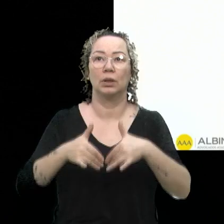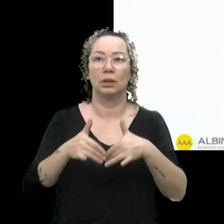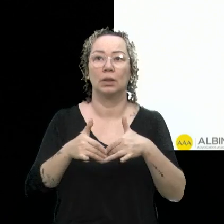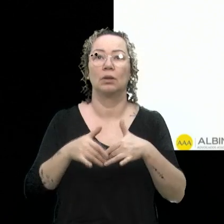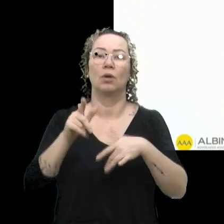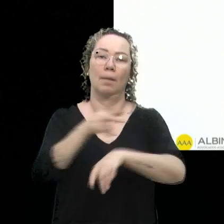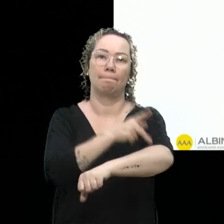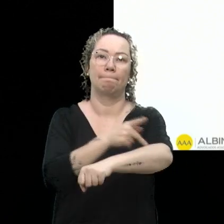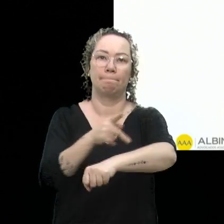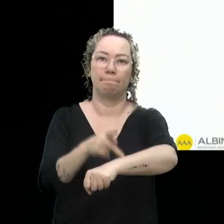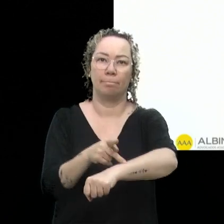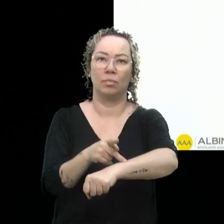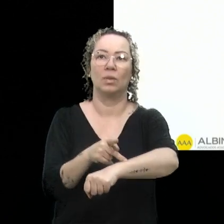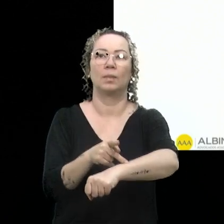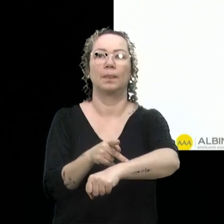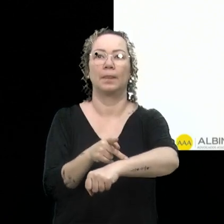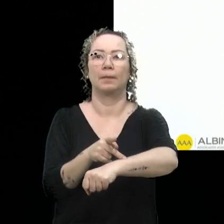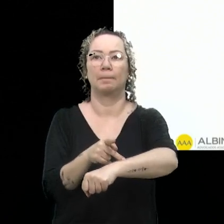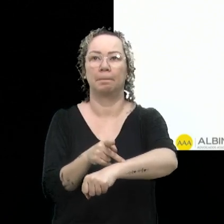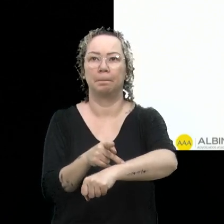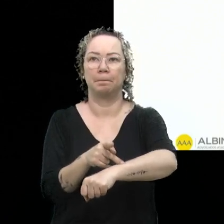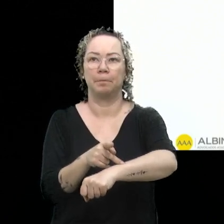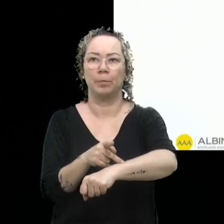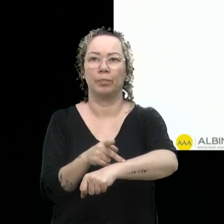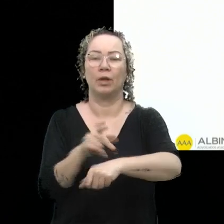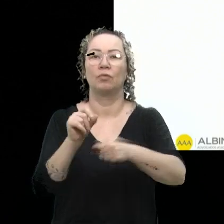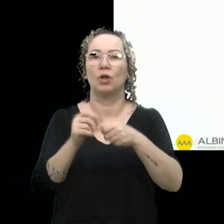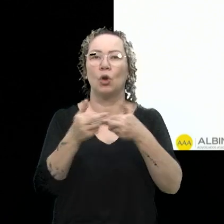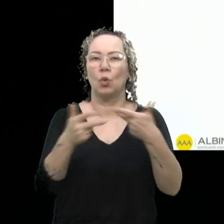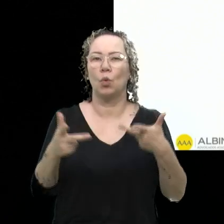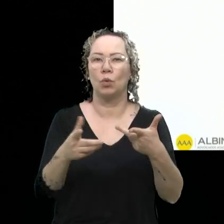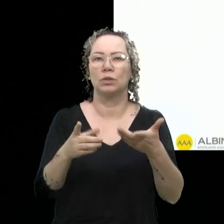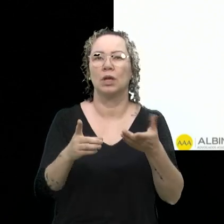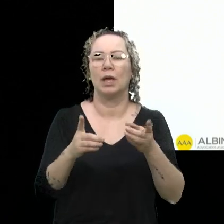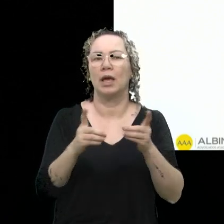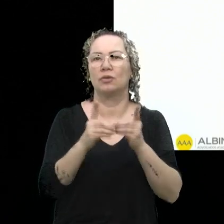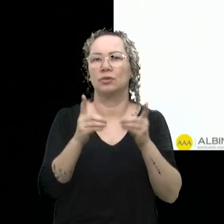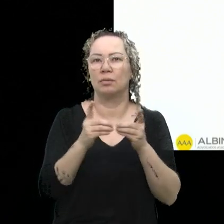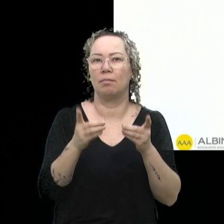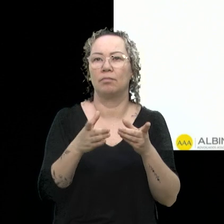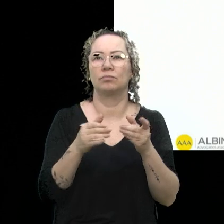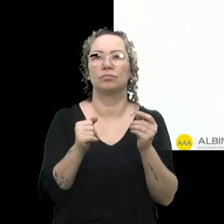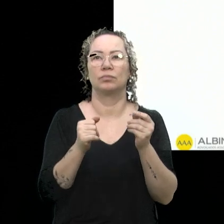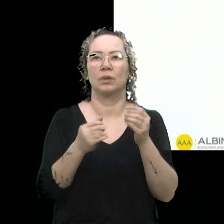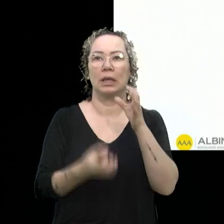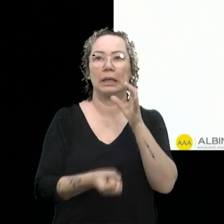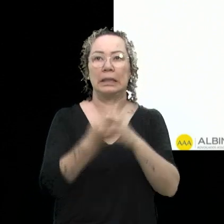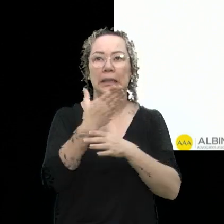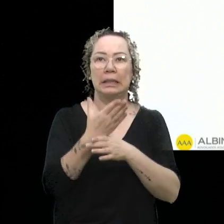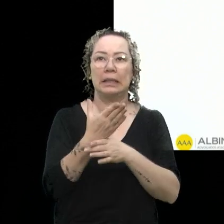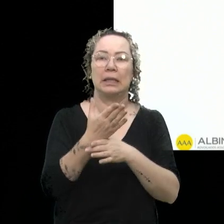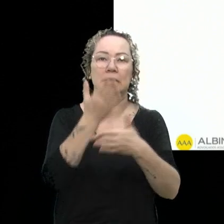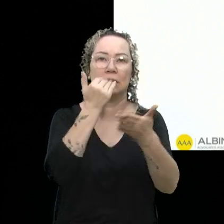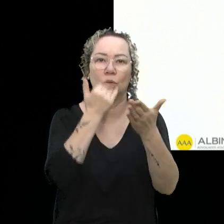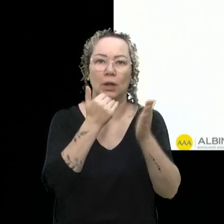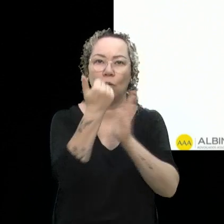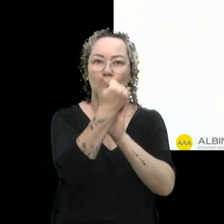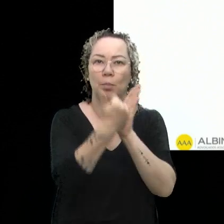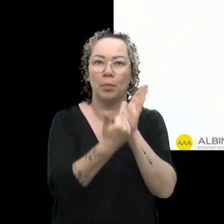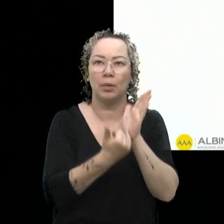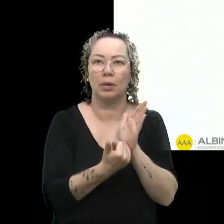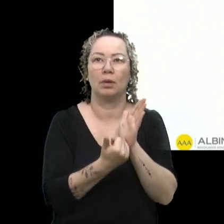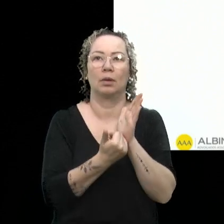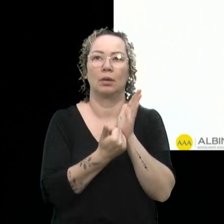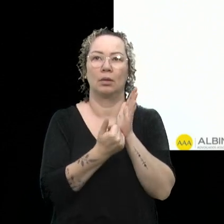pedagógica, o fornecimento de material didático, a elaboração do cardápio escolar, a aquisição